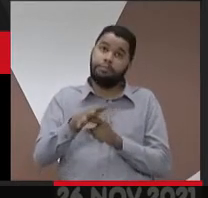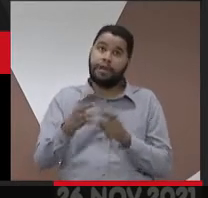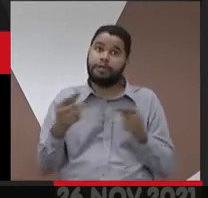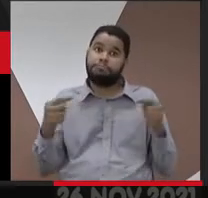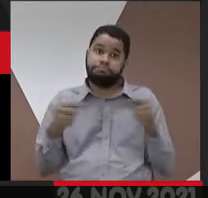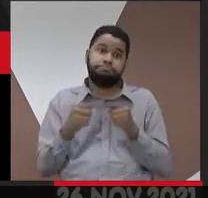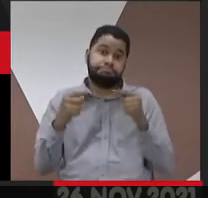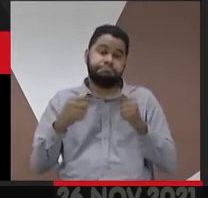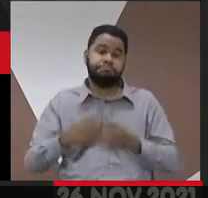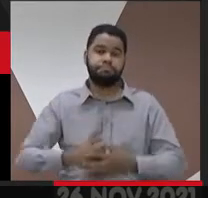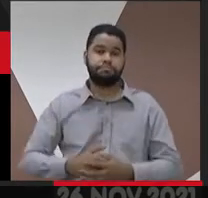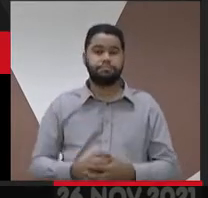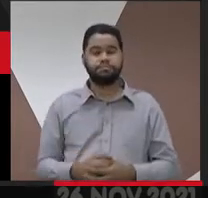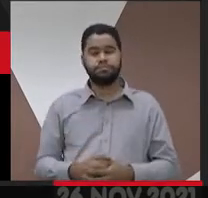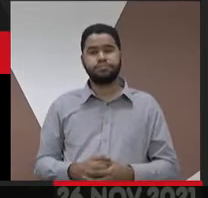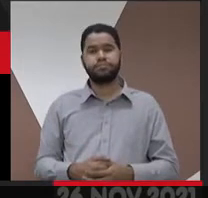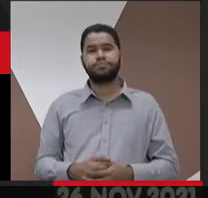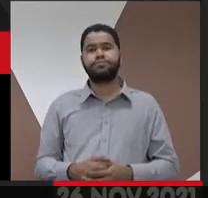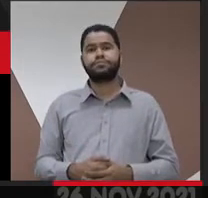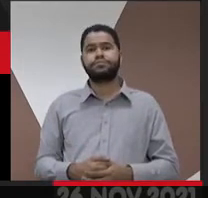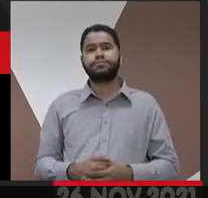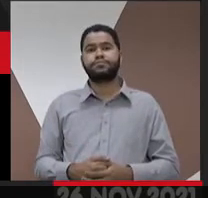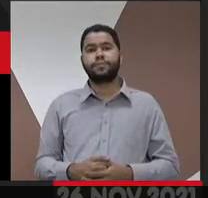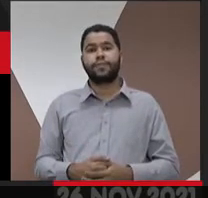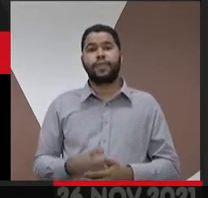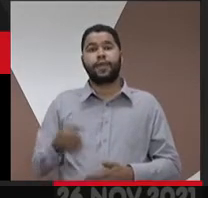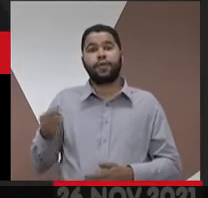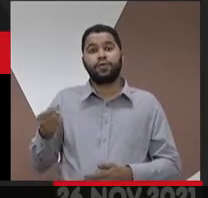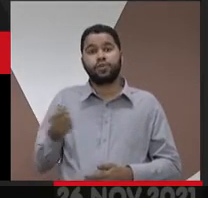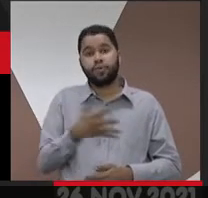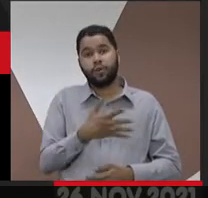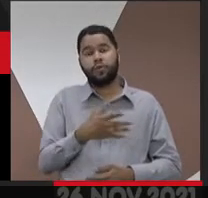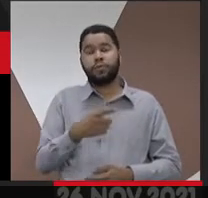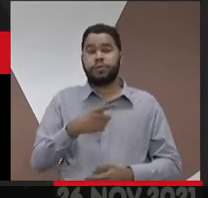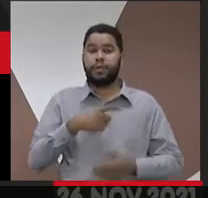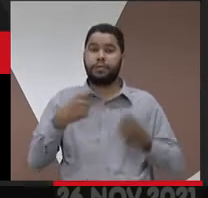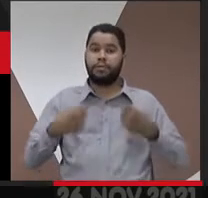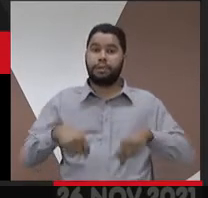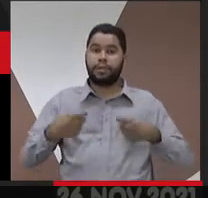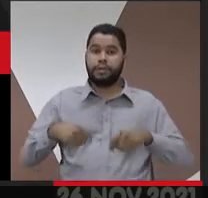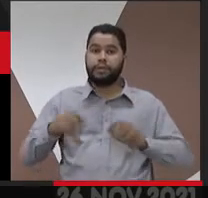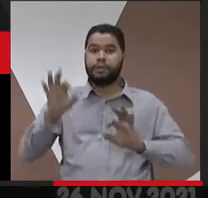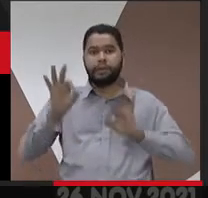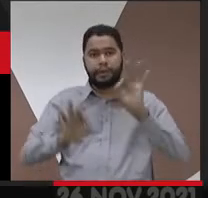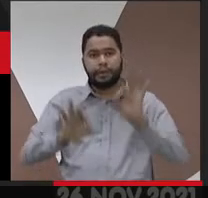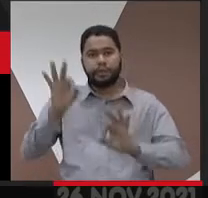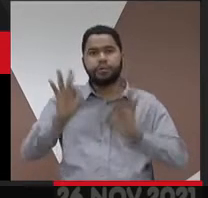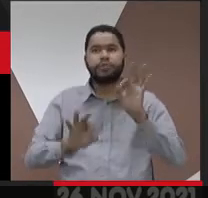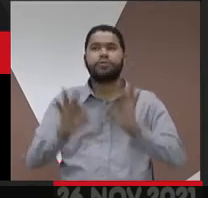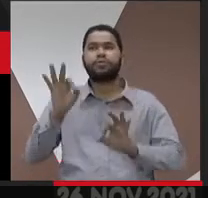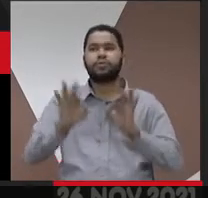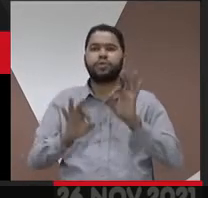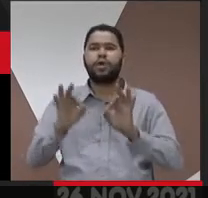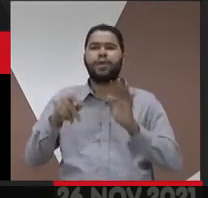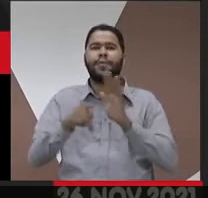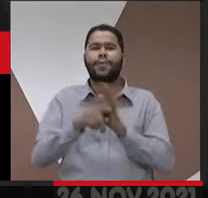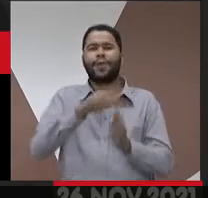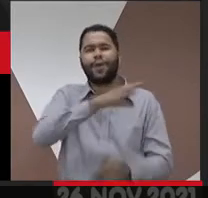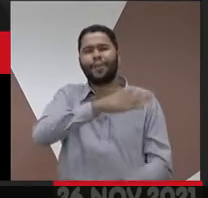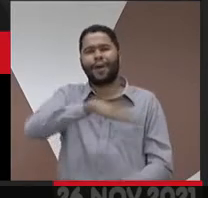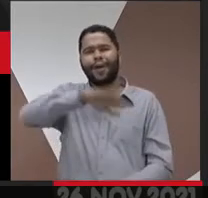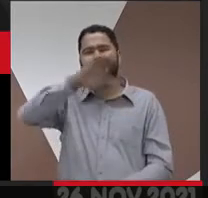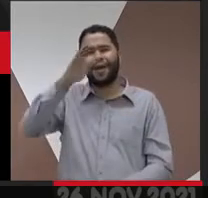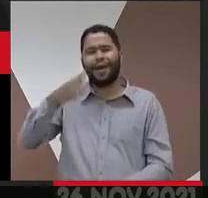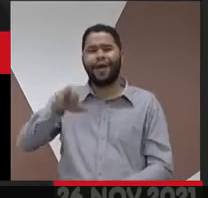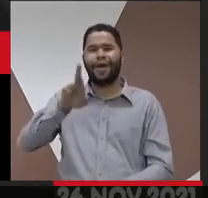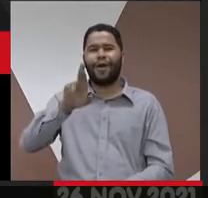né? E esse é o novo traçado. Ele tem uma necessidade de ajuste no Parque do Rola Moça, na franja do Parque